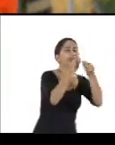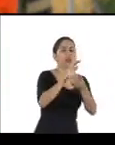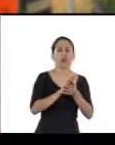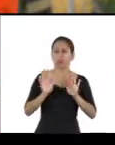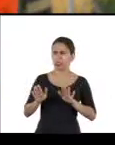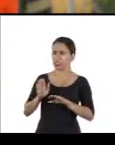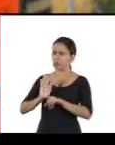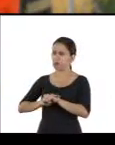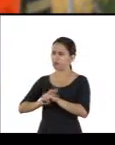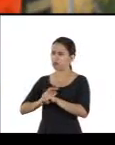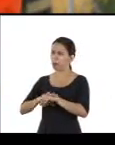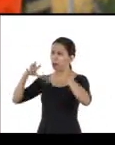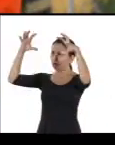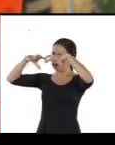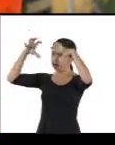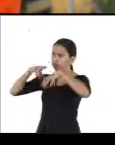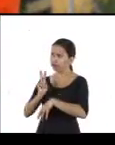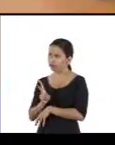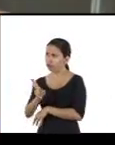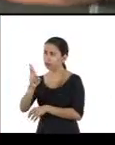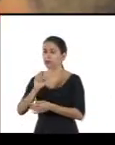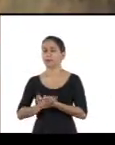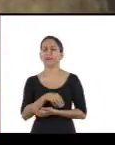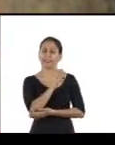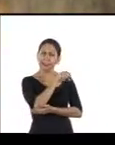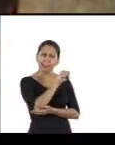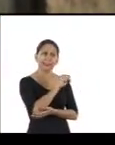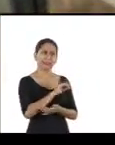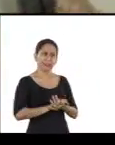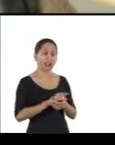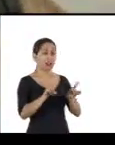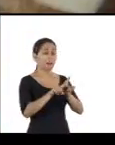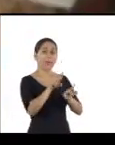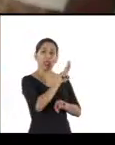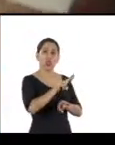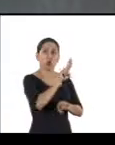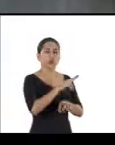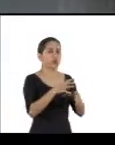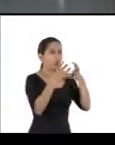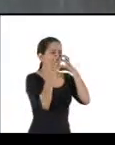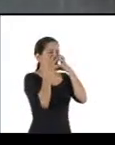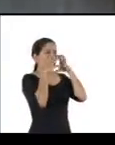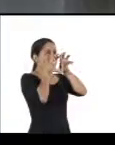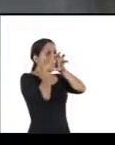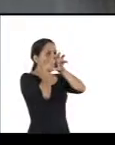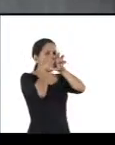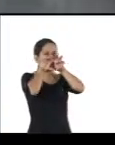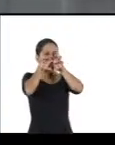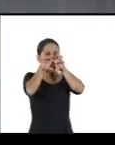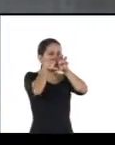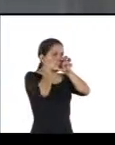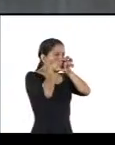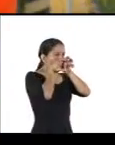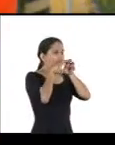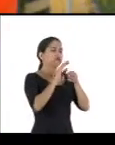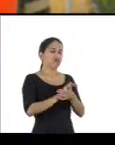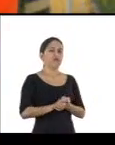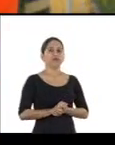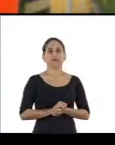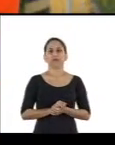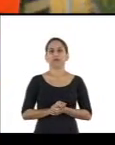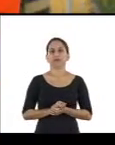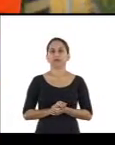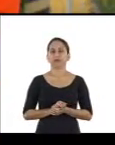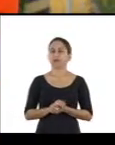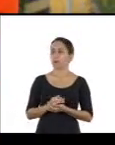de umidificação ele é constante. Sim, assim como o uso dos respiradores e de outras medidas de proteção coletivas. E algumas